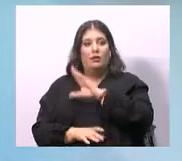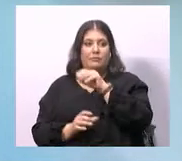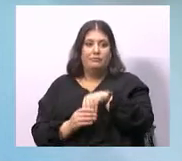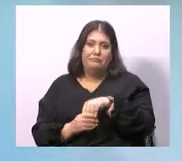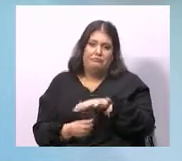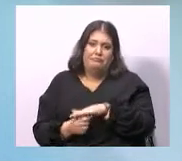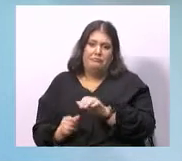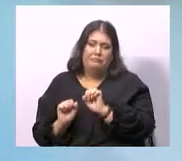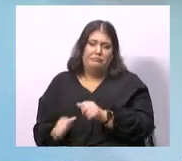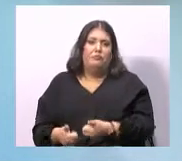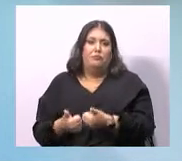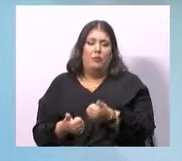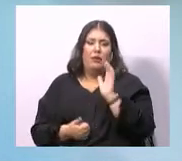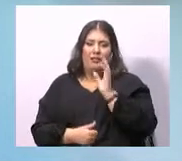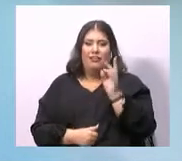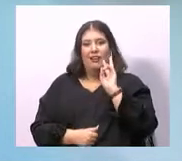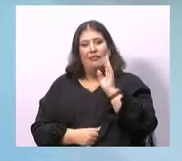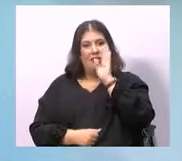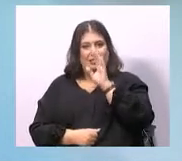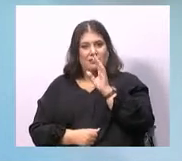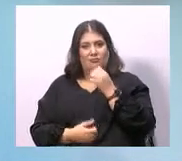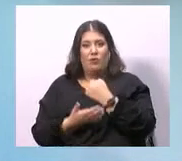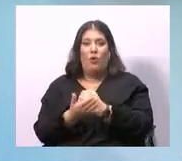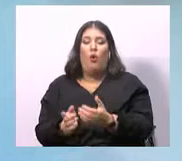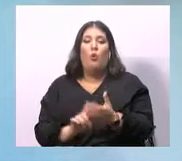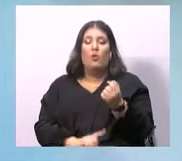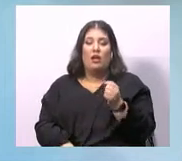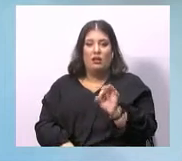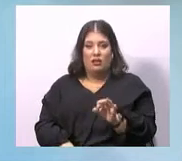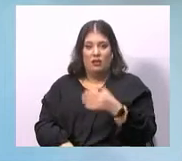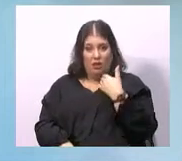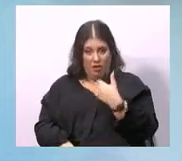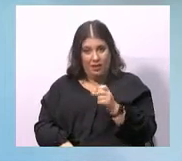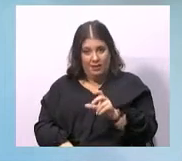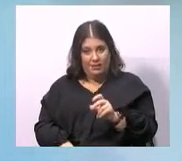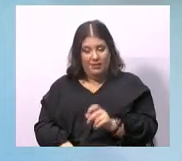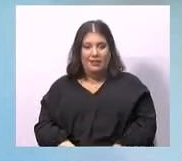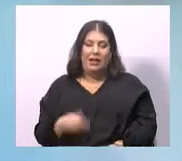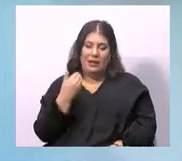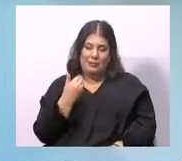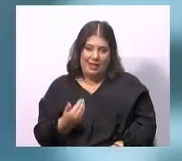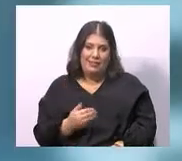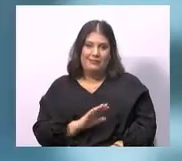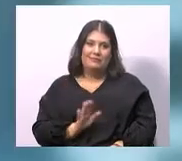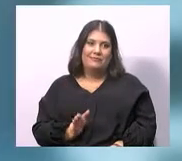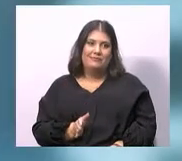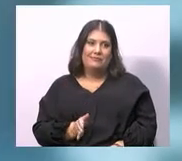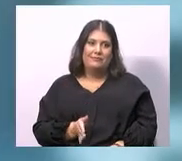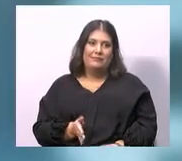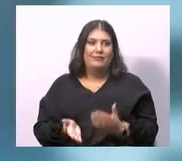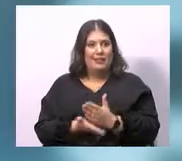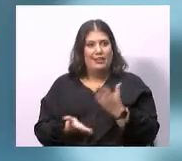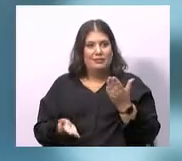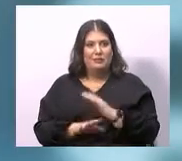sua situação, para tentar ver se porventura consegue ajudá-la. Está bem? Sim. Muito obrigada. Tem mais alguma dúvida? É